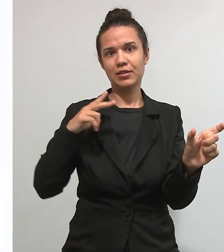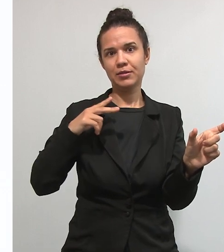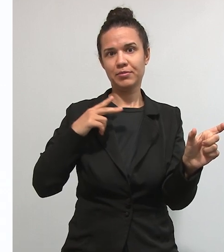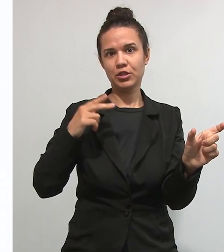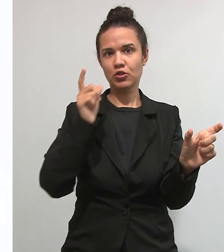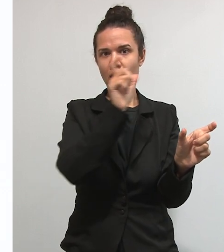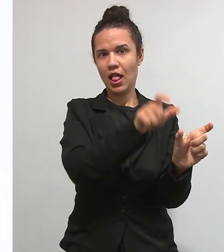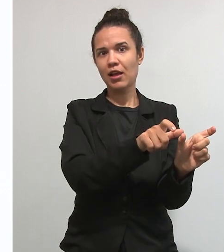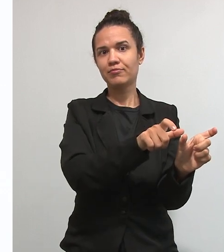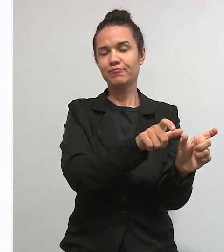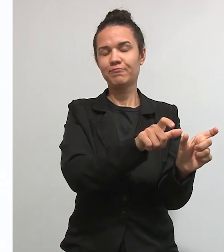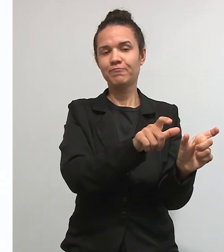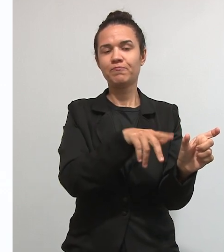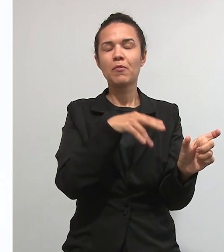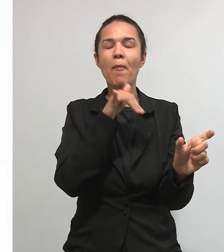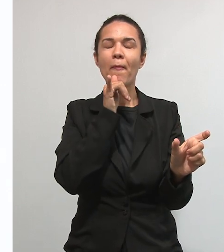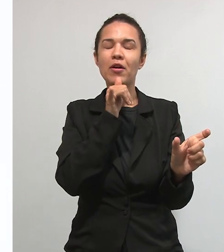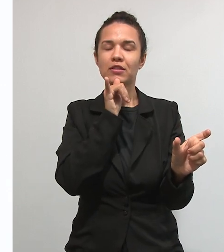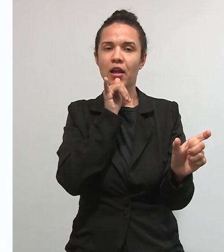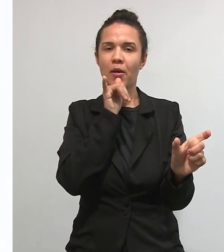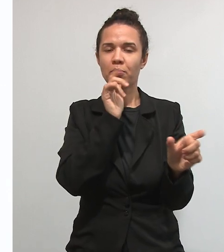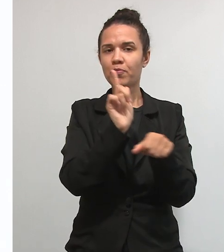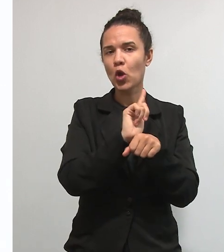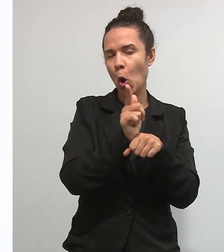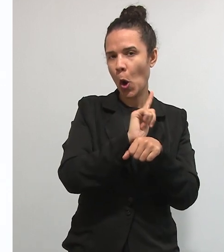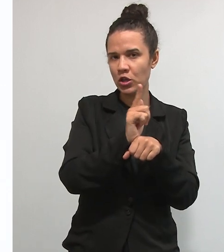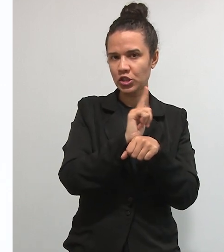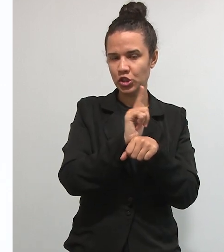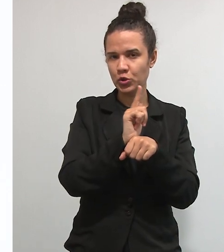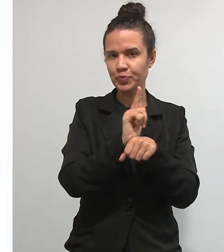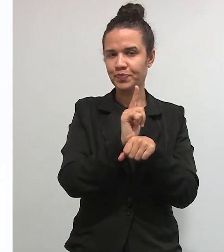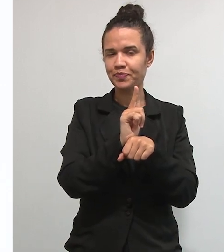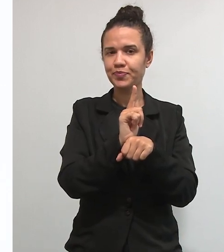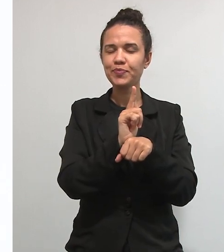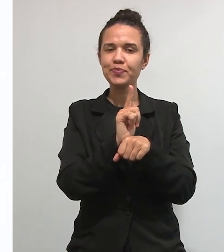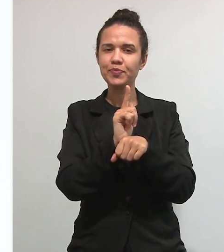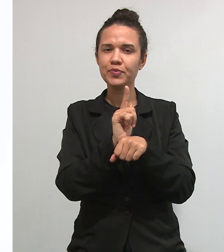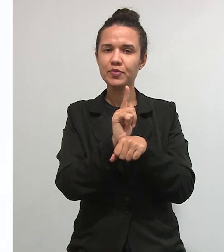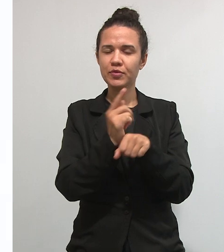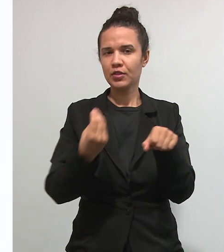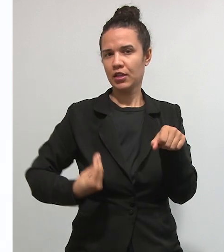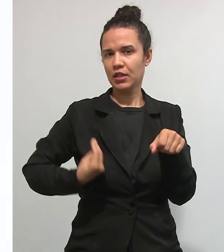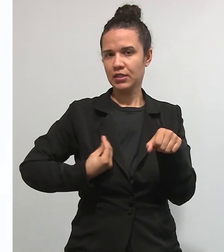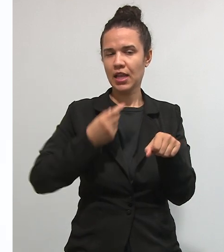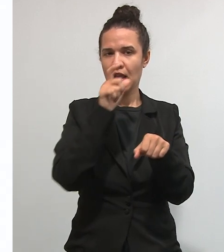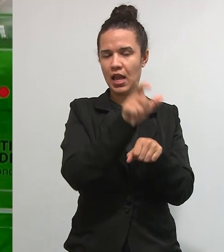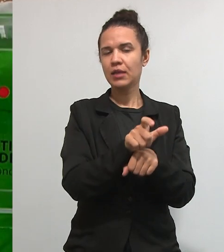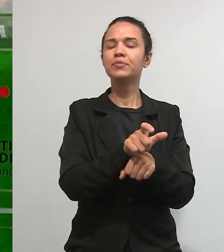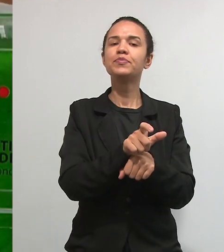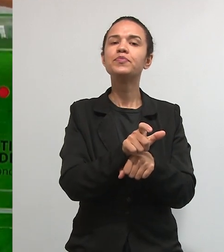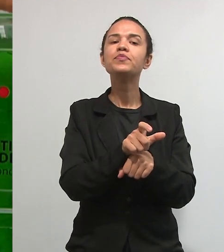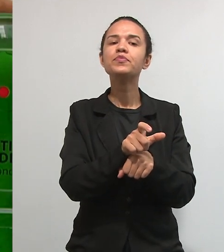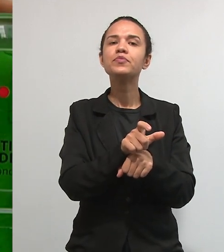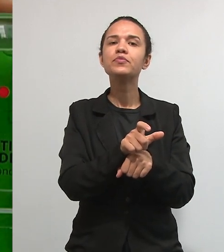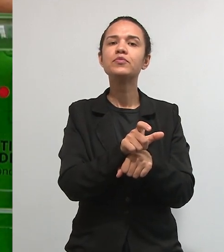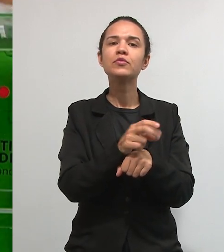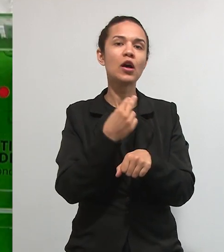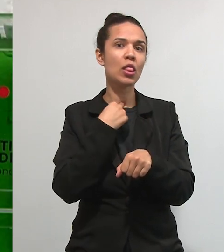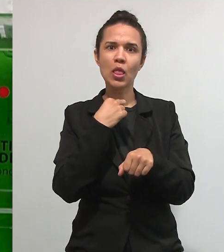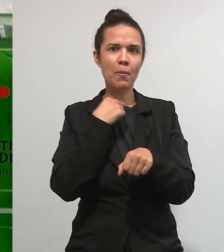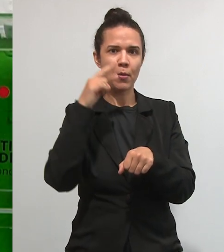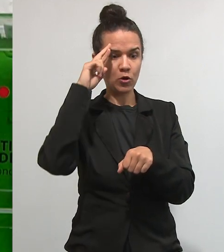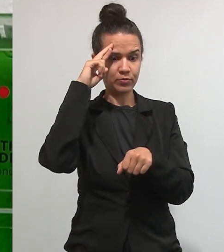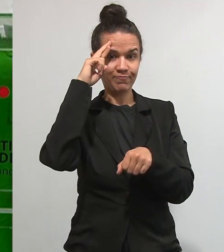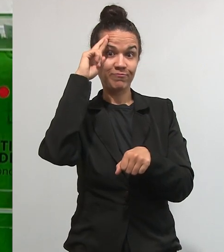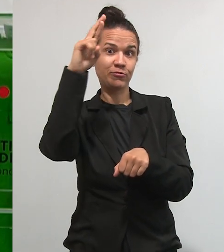aqui, tá, que o gestor nesse princípio da entidade que mostra aqui que o gestor